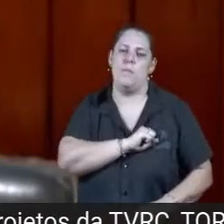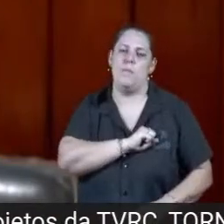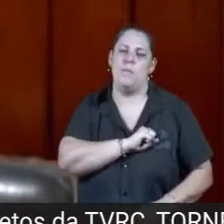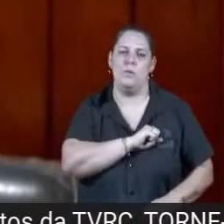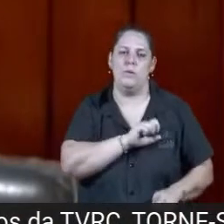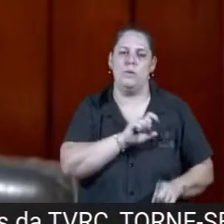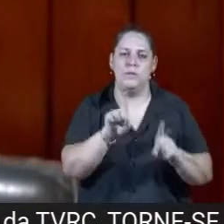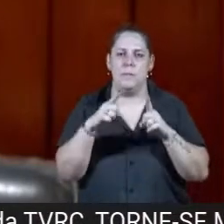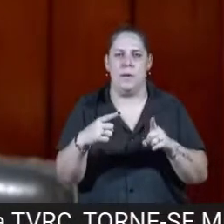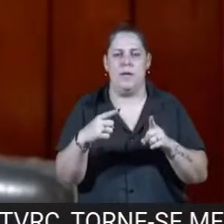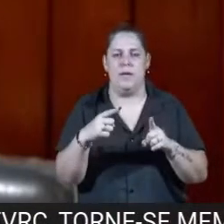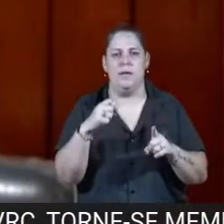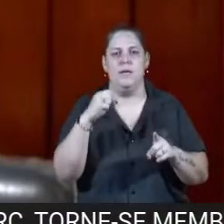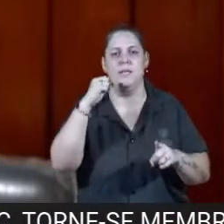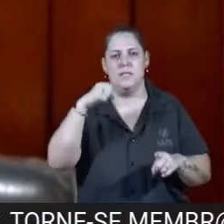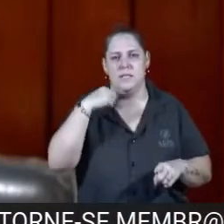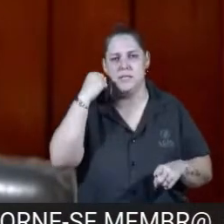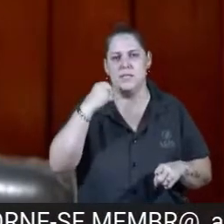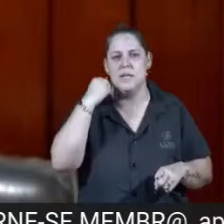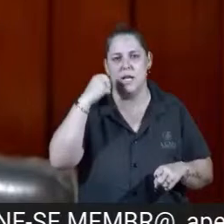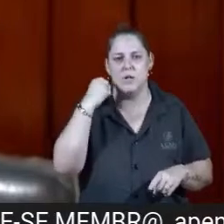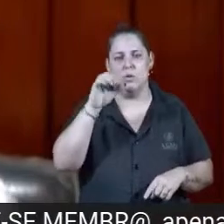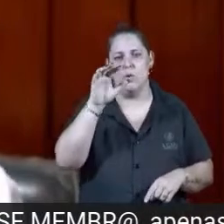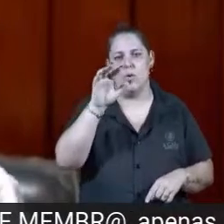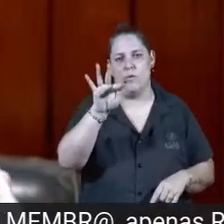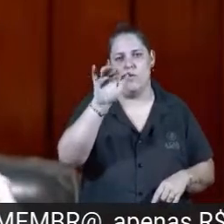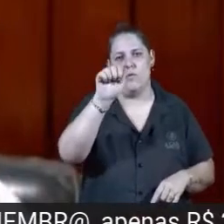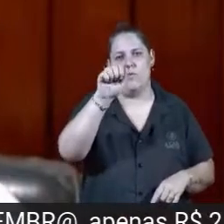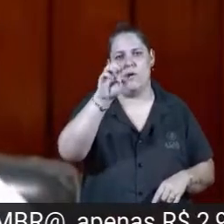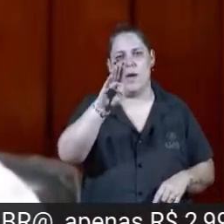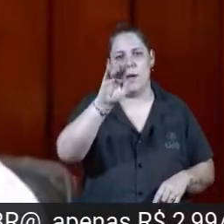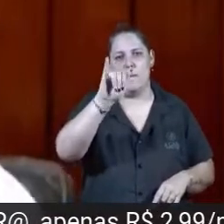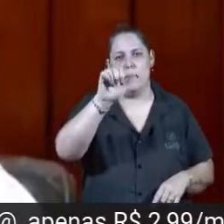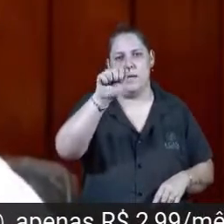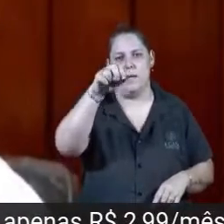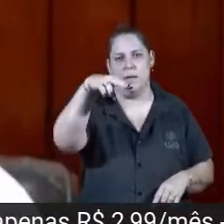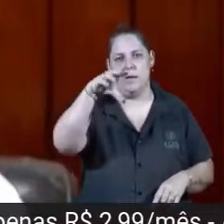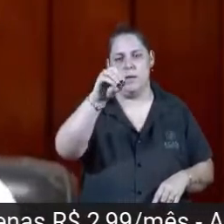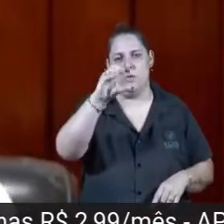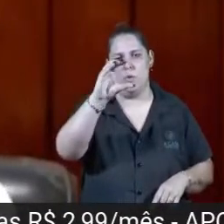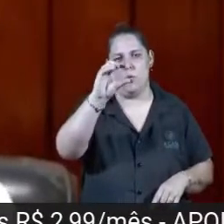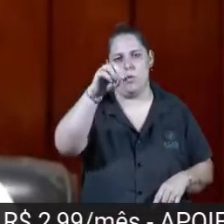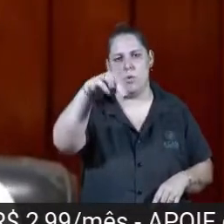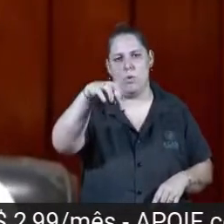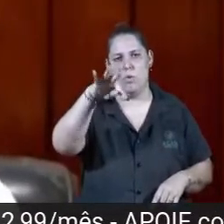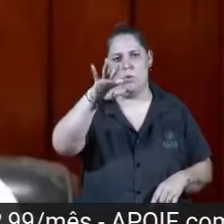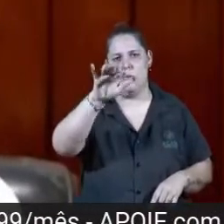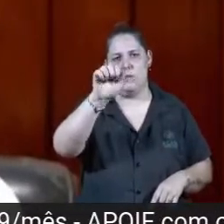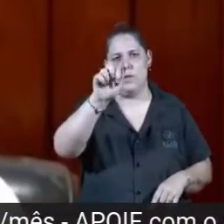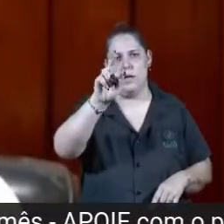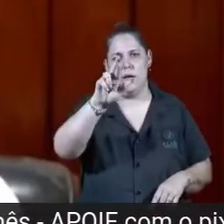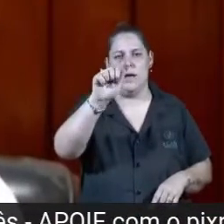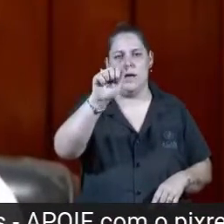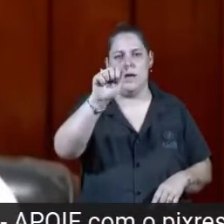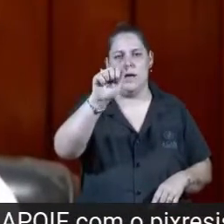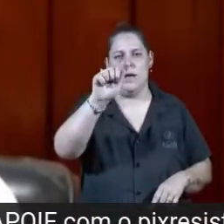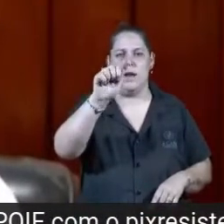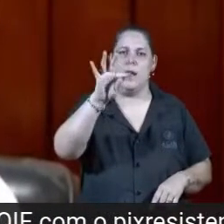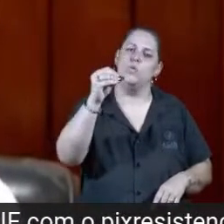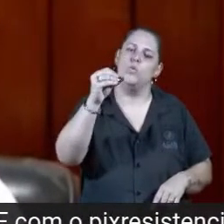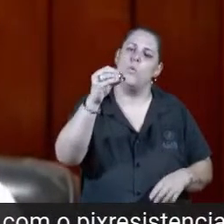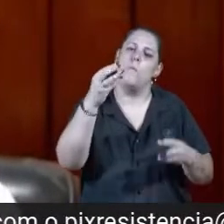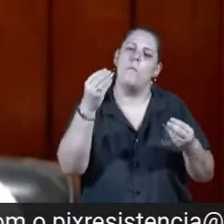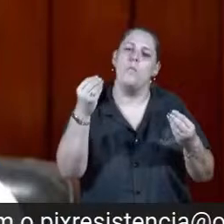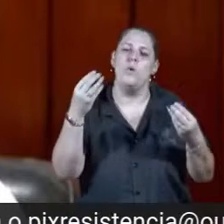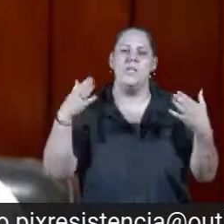querido senador Fabiano Contarato. Dizer que é uma enorme alegria